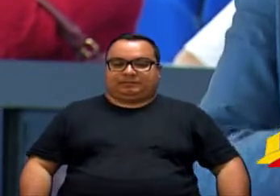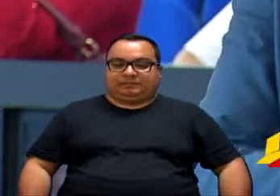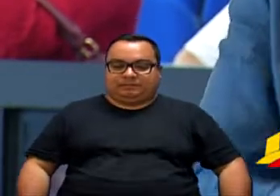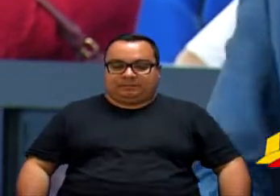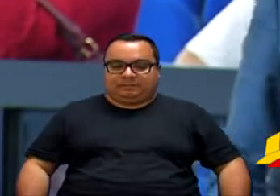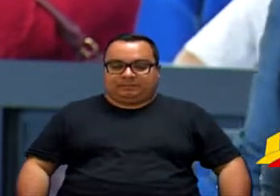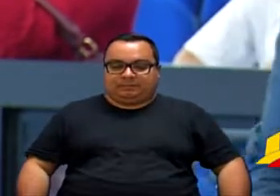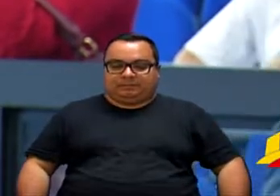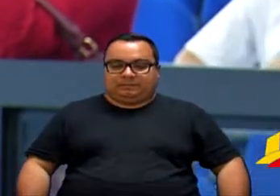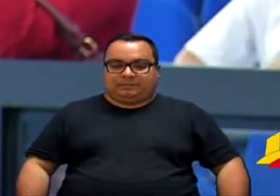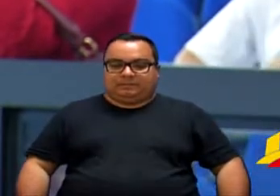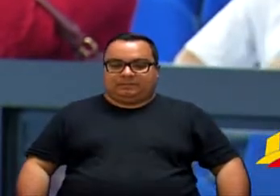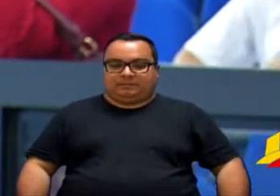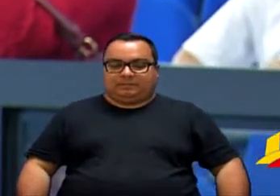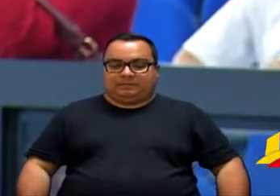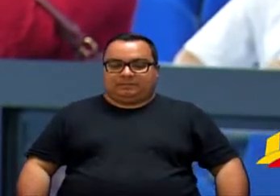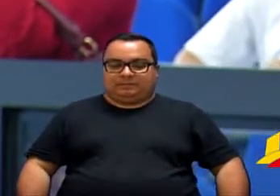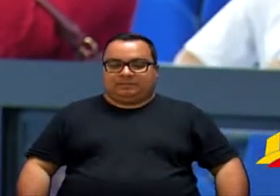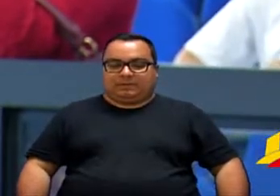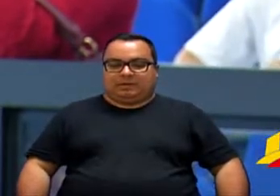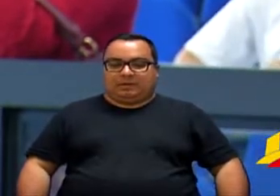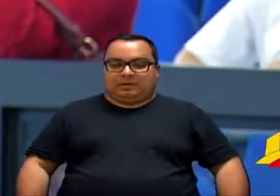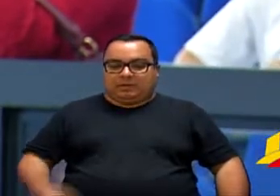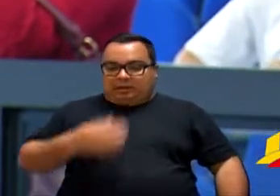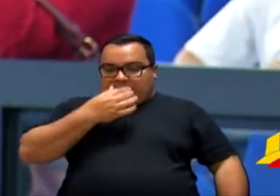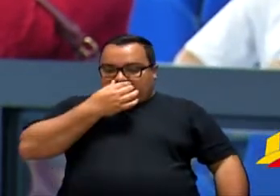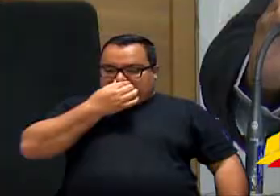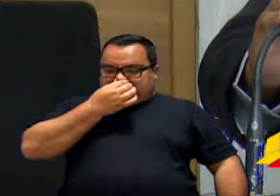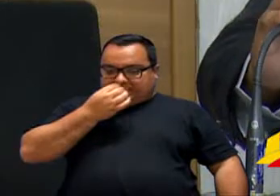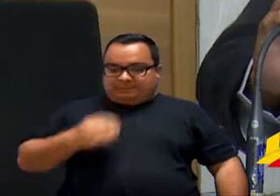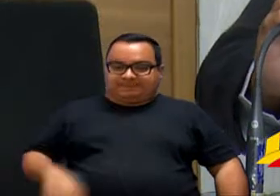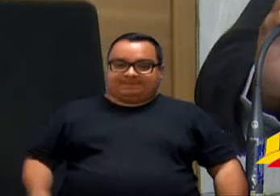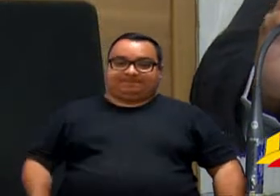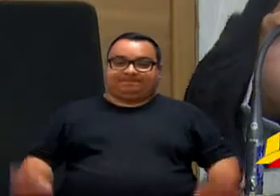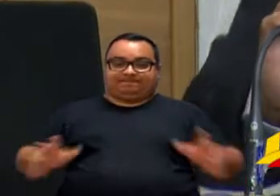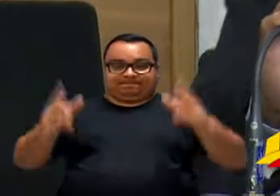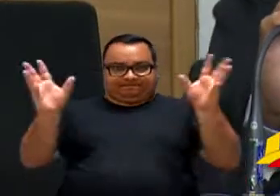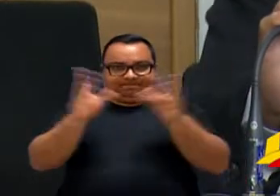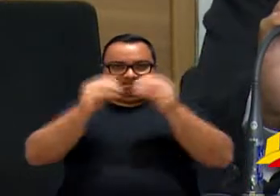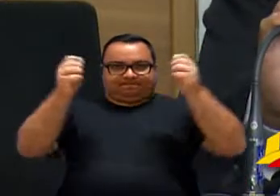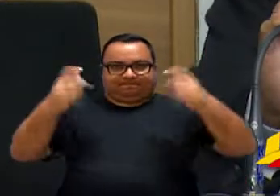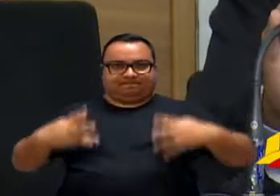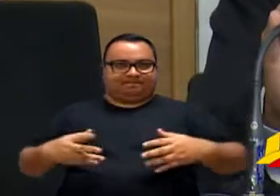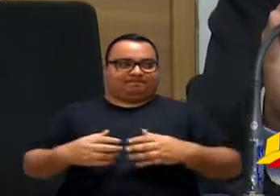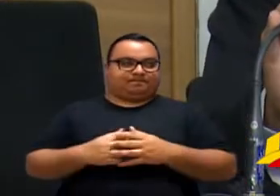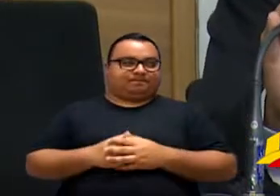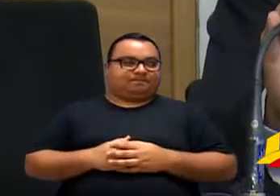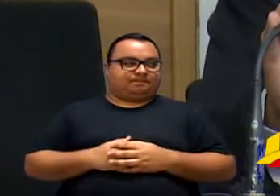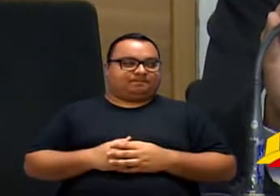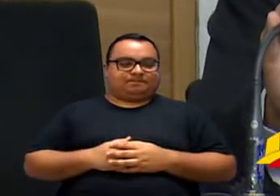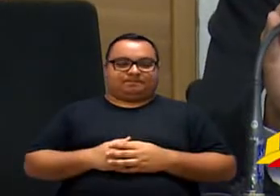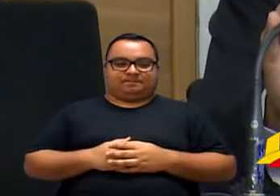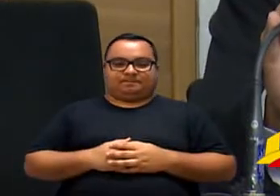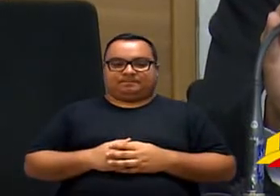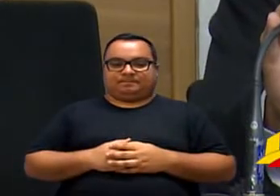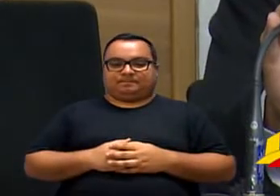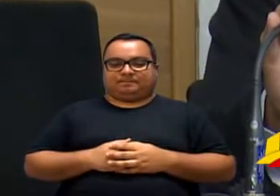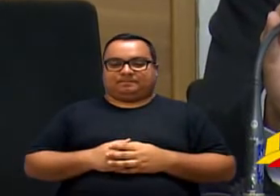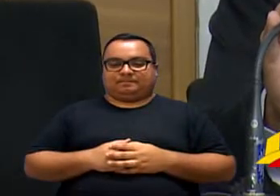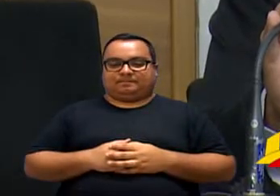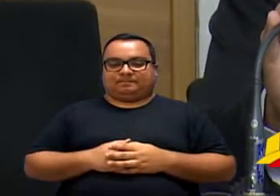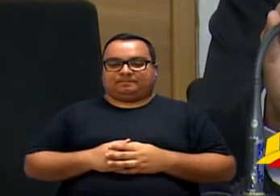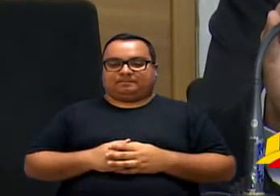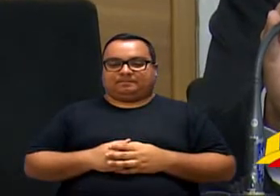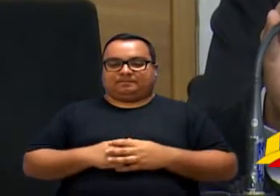é um minutinho nós temos que analisar aqui veja só você não tá mais com a palavra Vereador